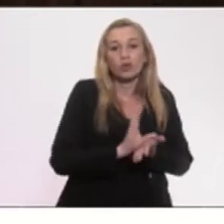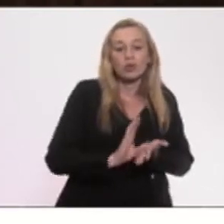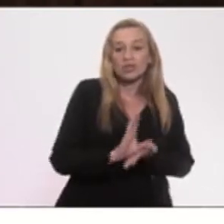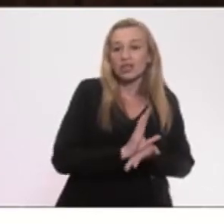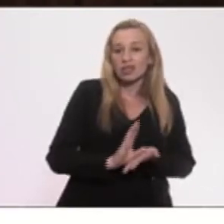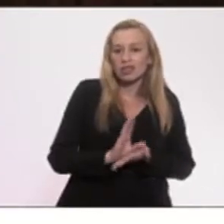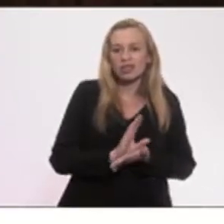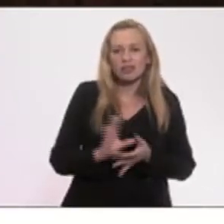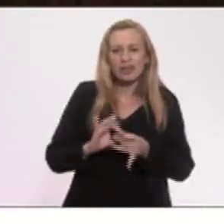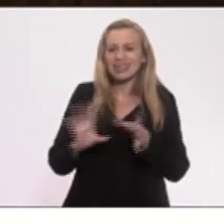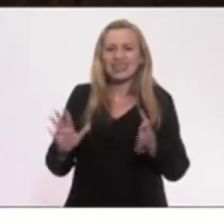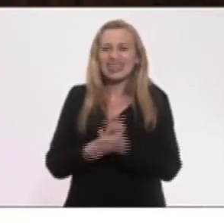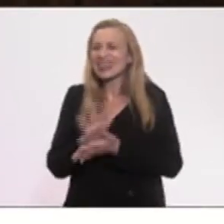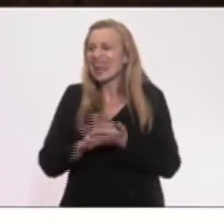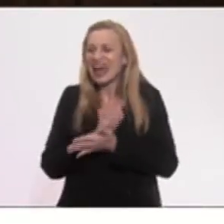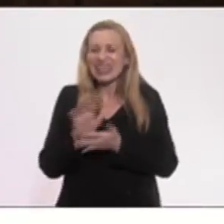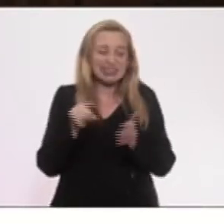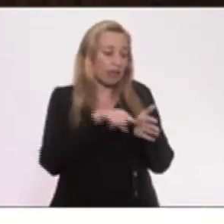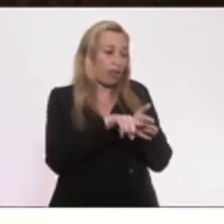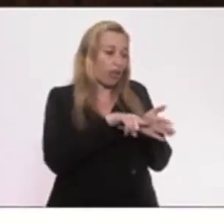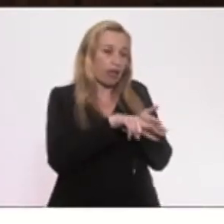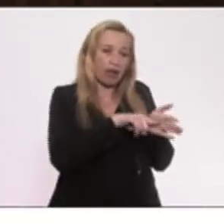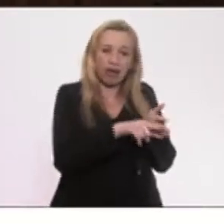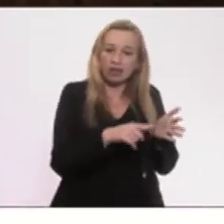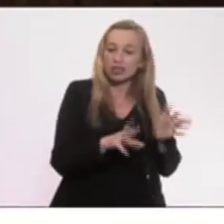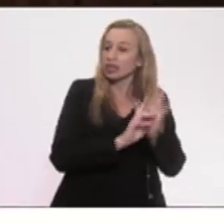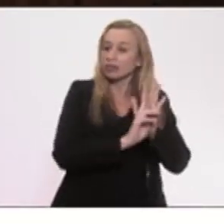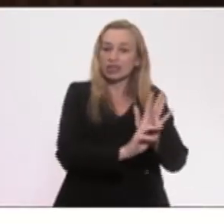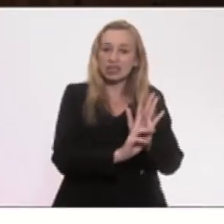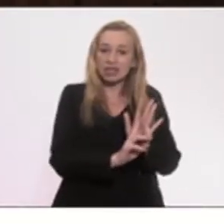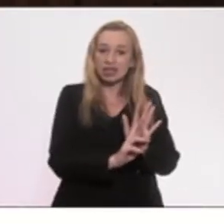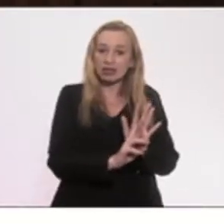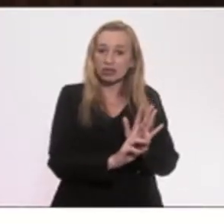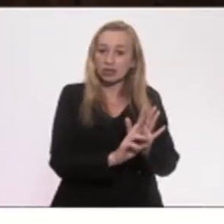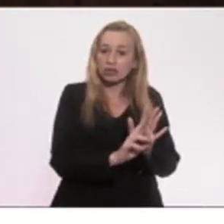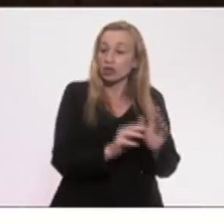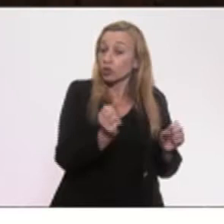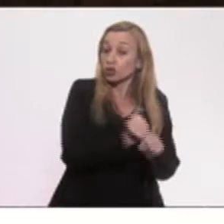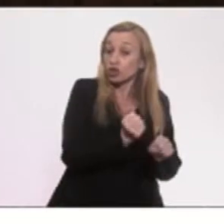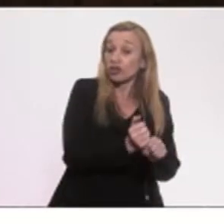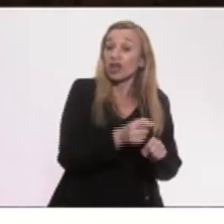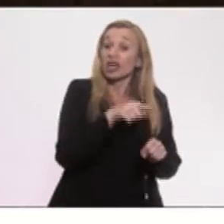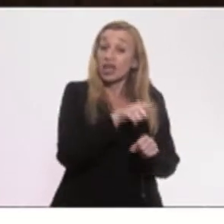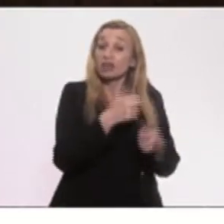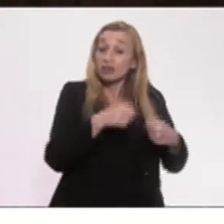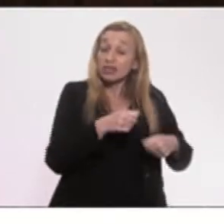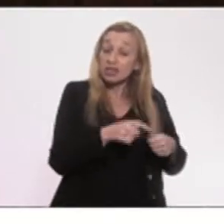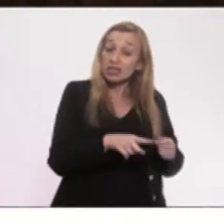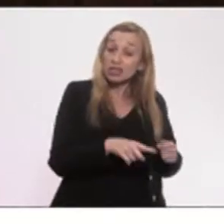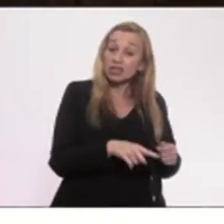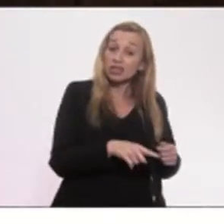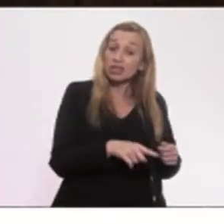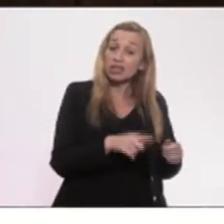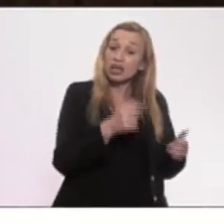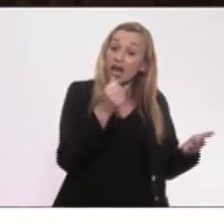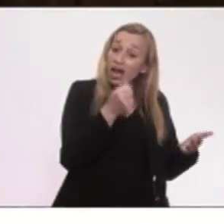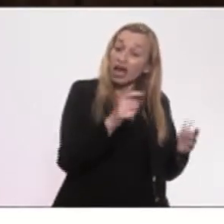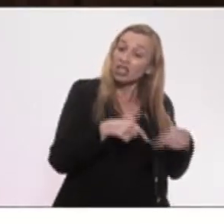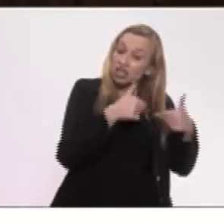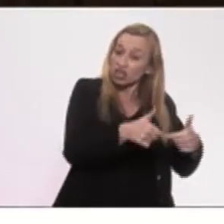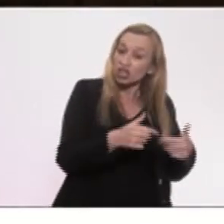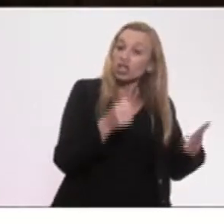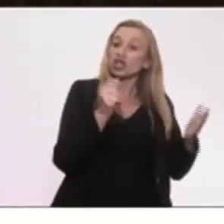que analisar os representantes do Conselho Consultivo. Eles têm que ser empossados lá, como manda a lei. Então,